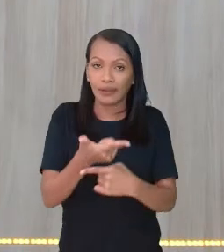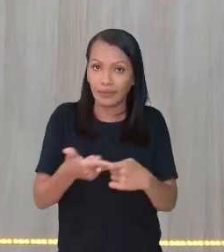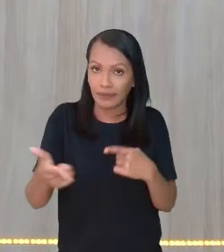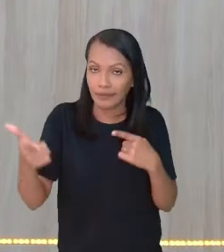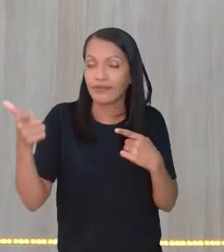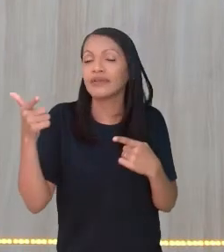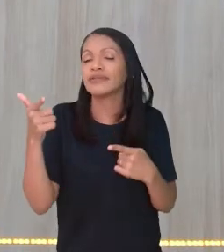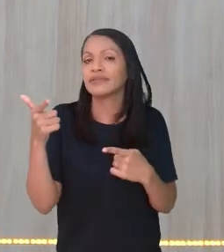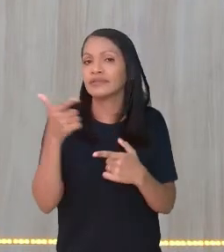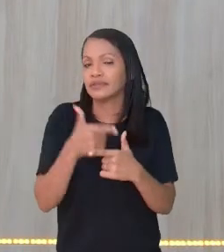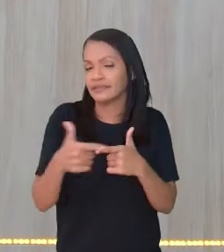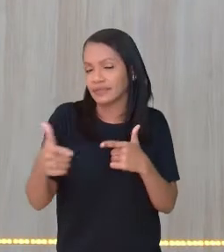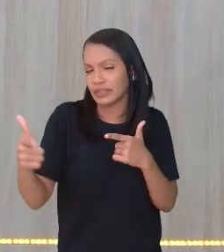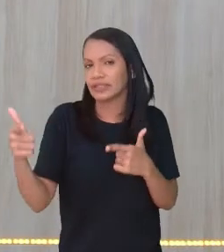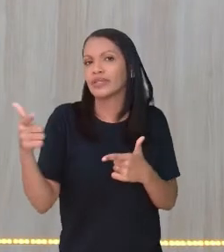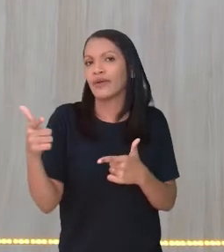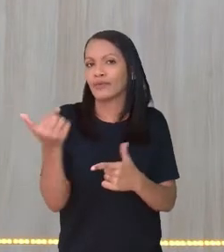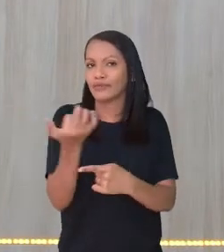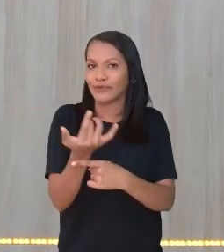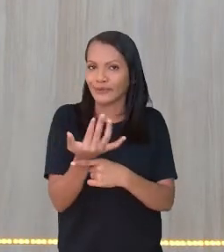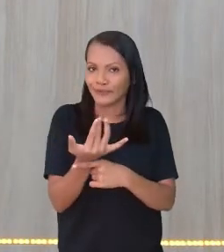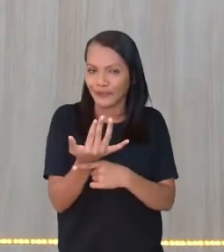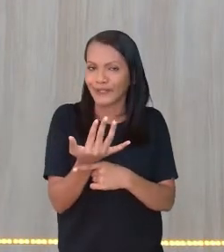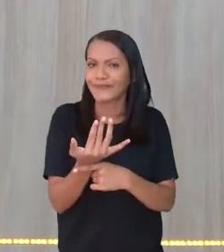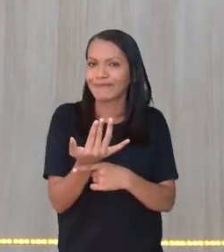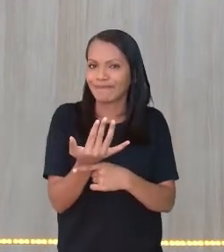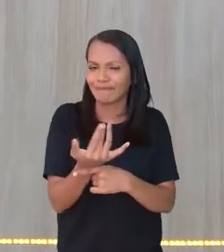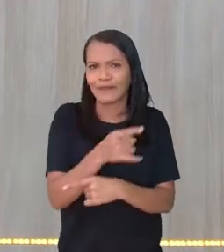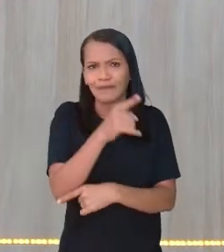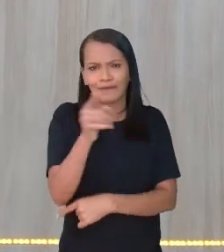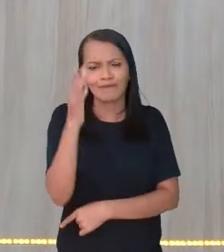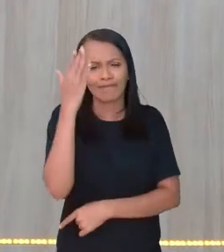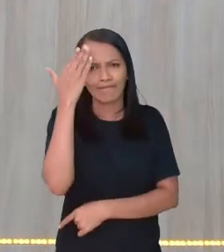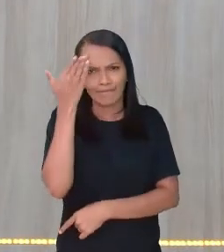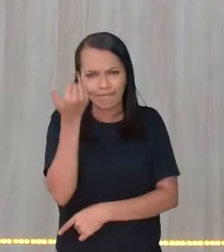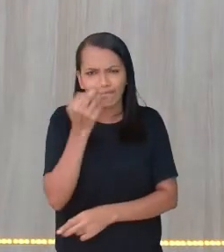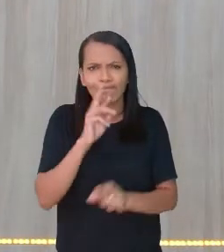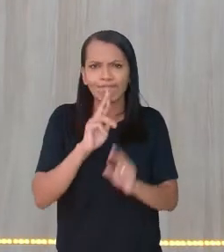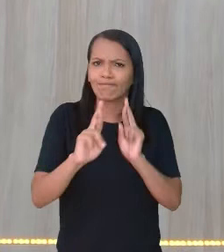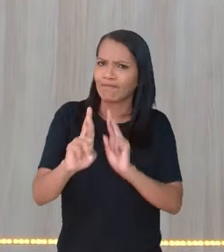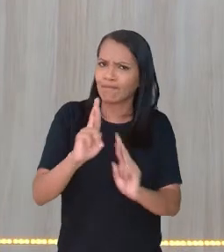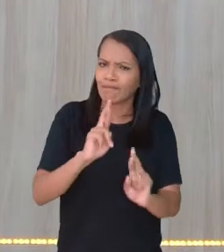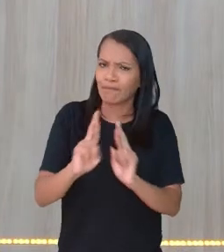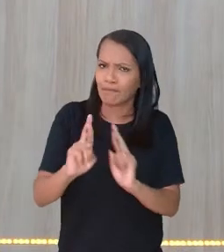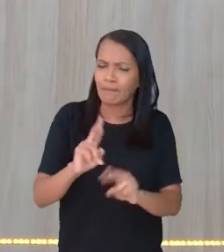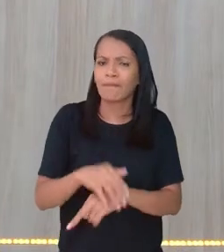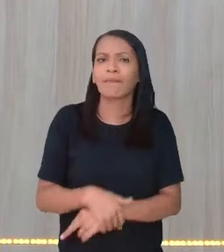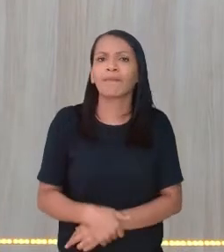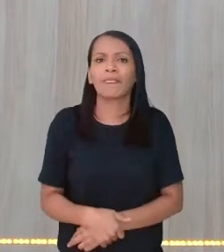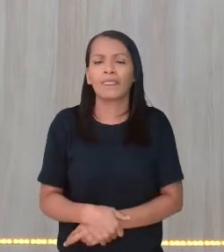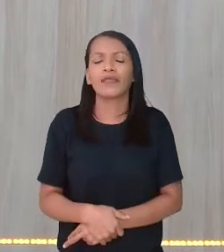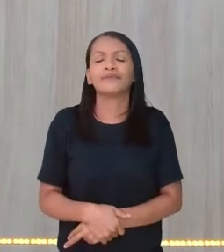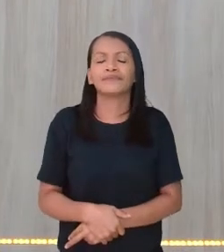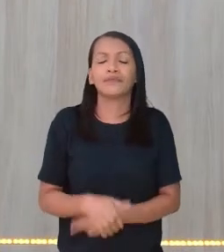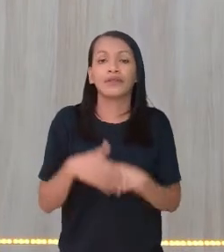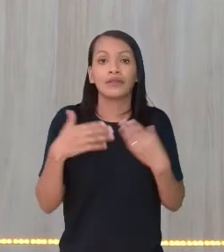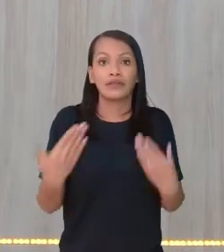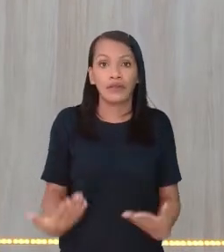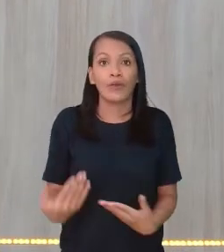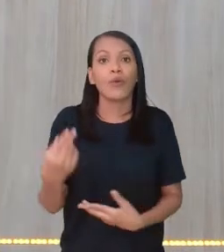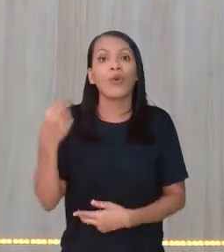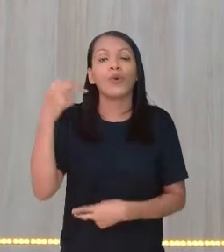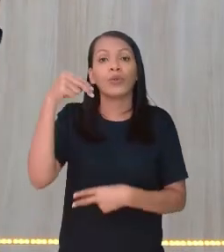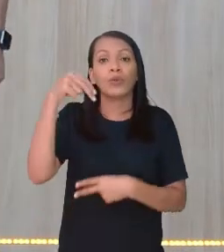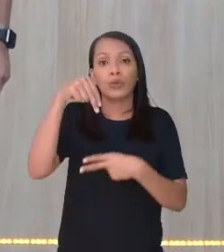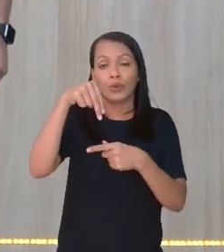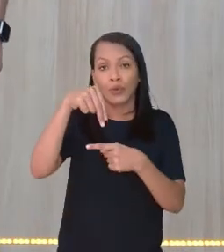em uma multiplicação de fração que você já sabe responder, né? Multiplica aí o numerador com o numerador e